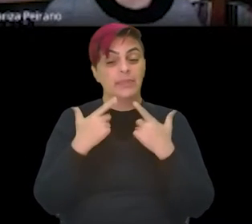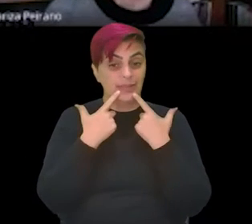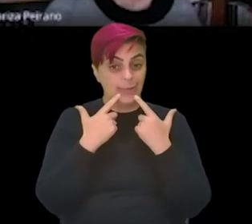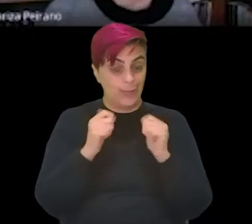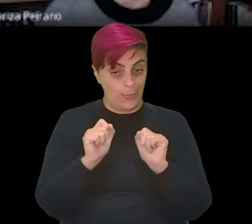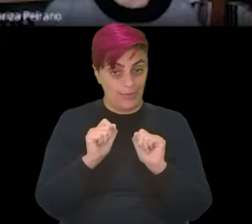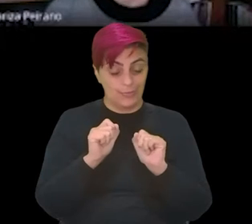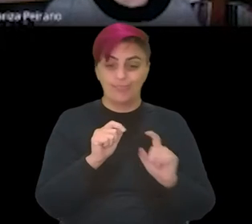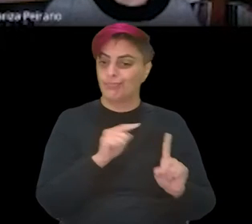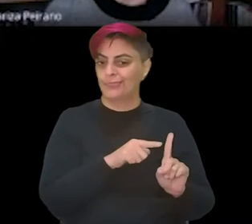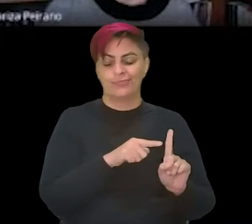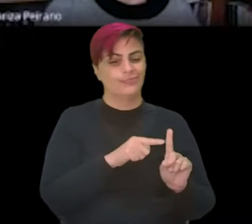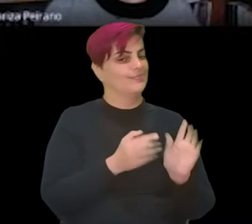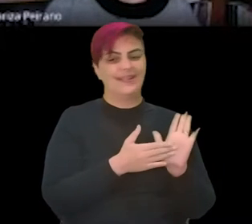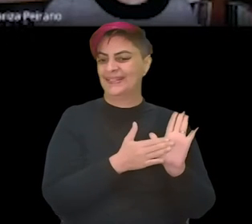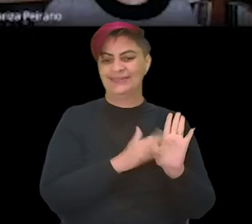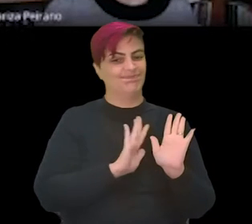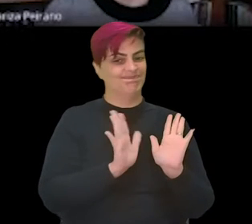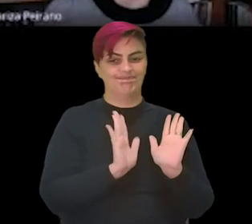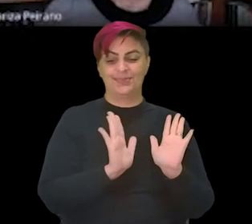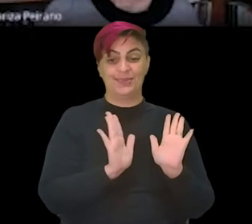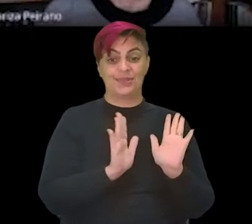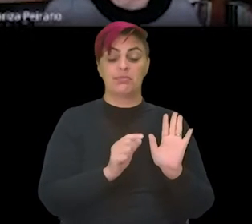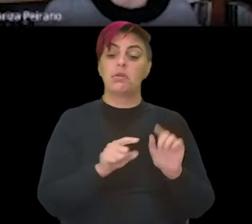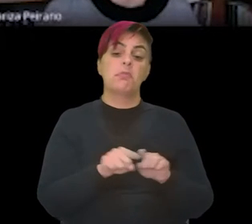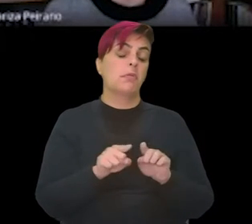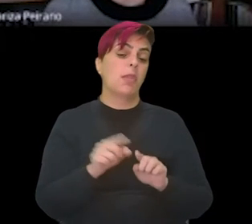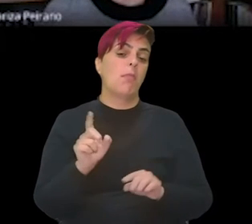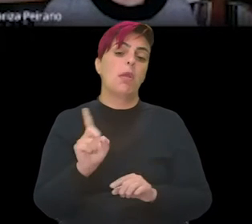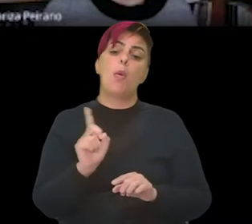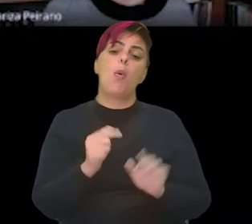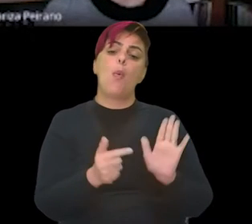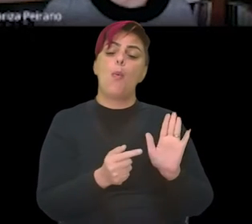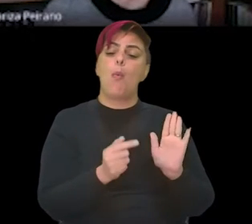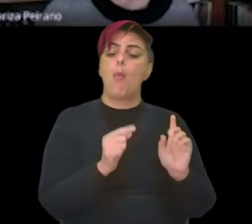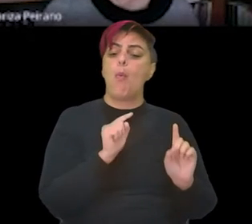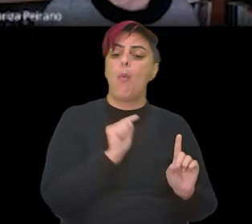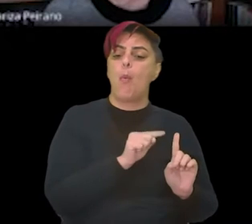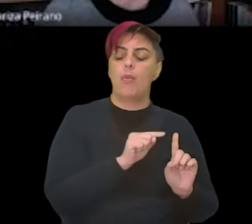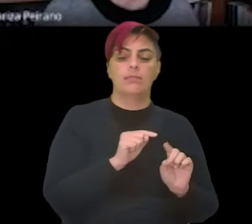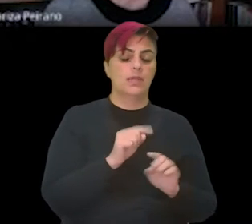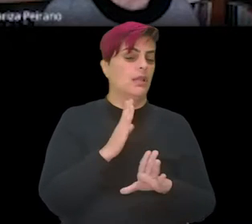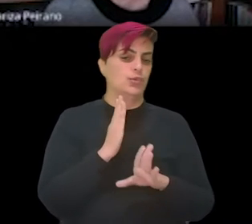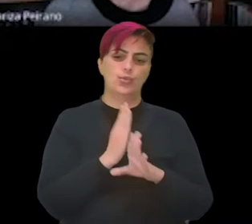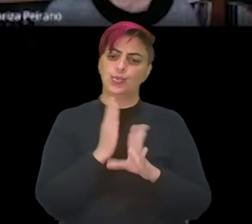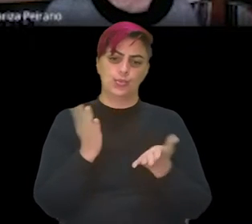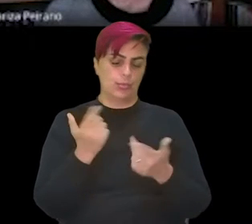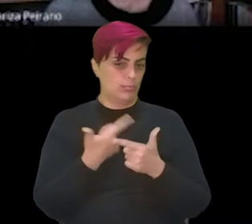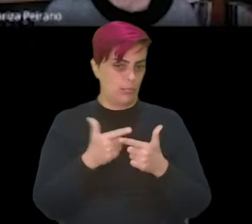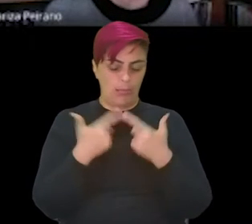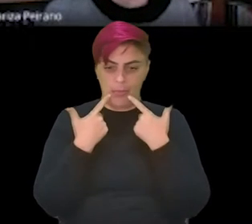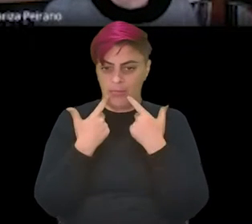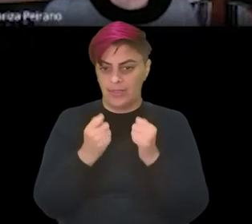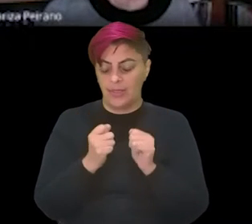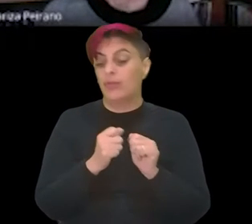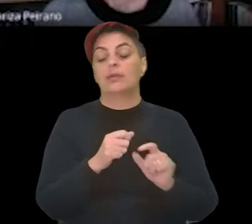que ele não propôs tal teoria. Tampouco foi ele quem descobriu uma suposta função pragmática da